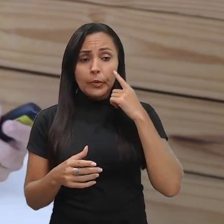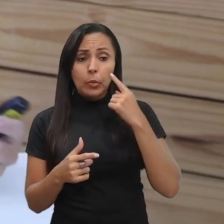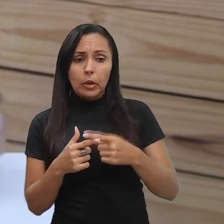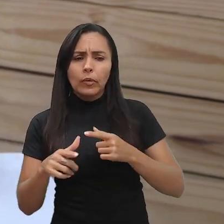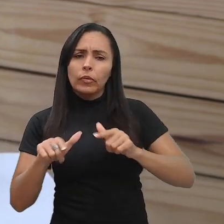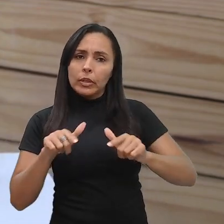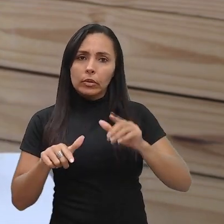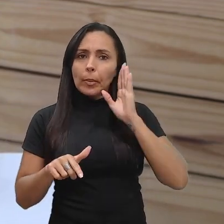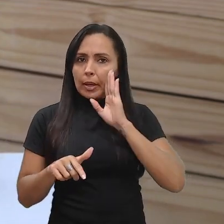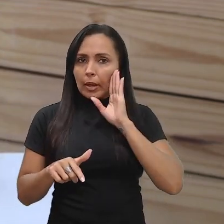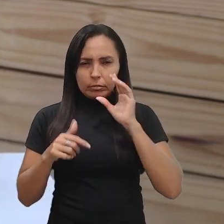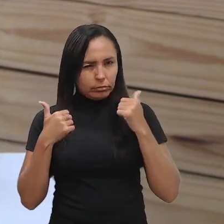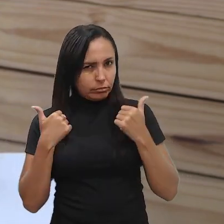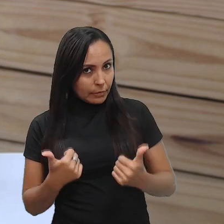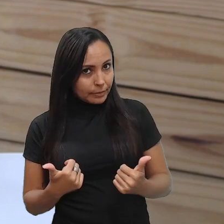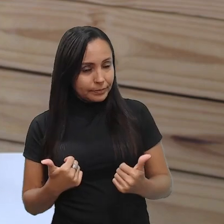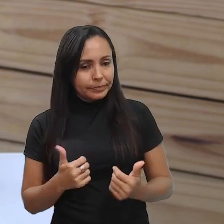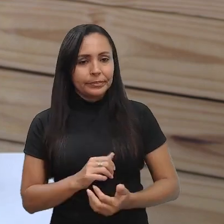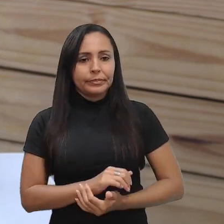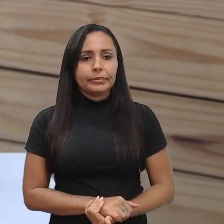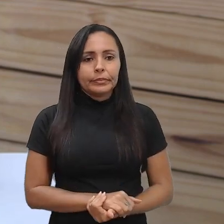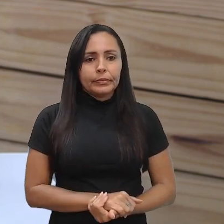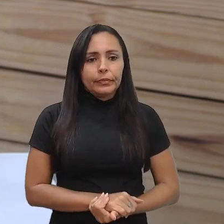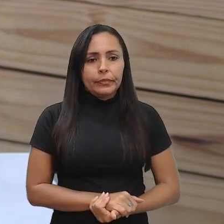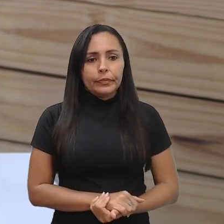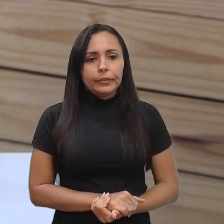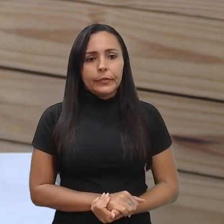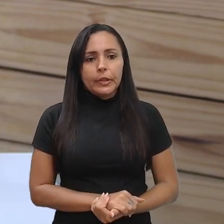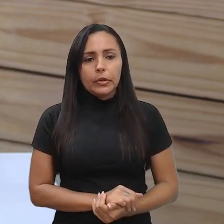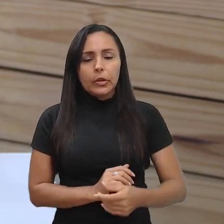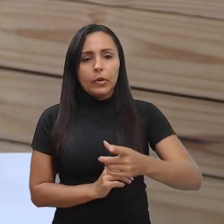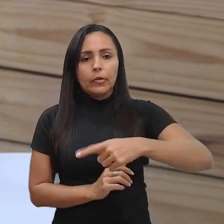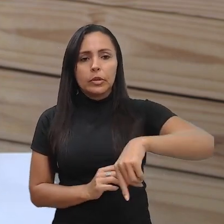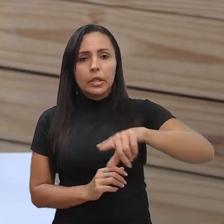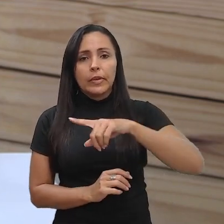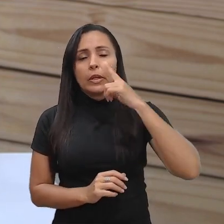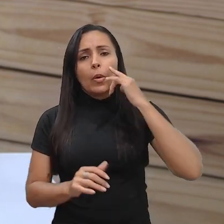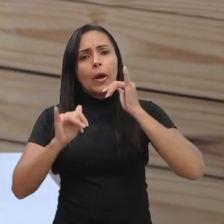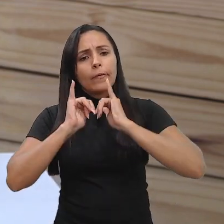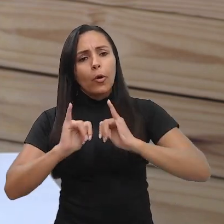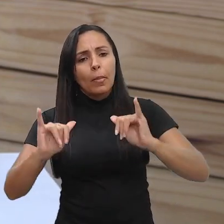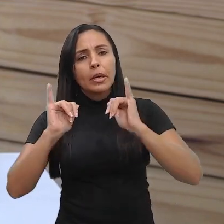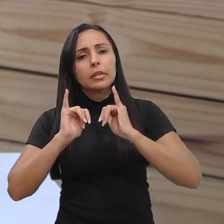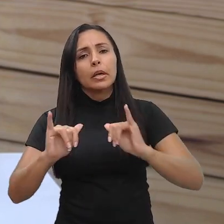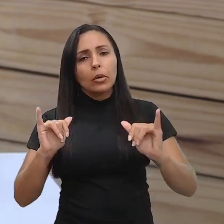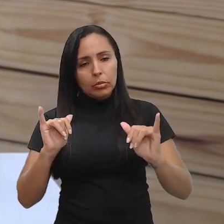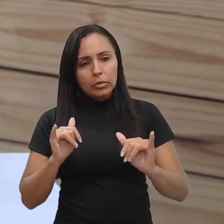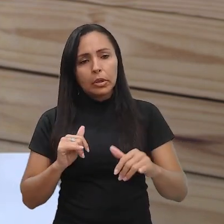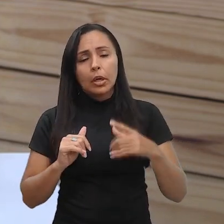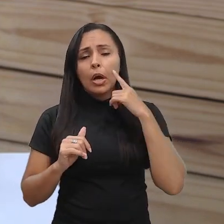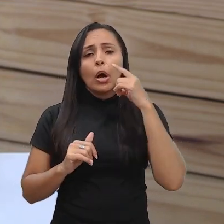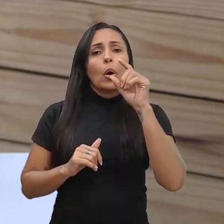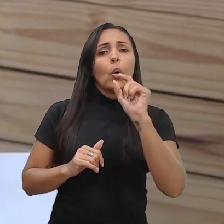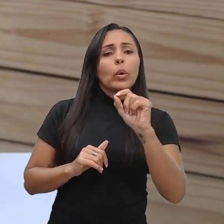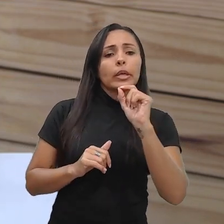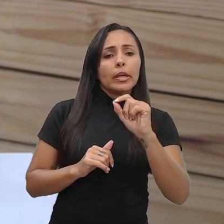trabalho legal, né? E o sobre nós, né, você vai trazer uma informação fictícia aí do